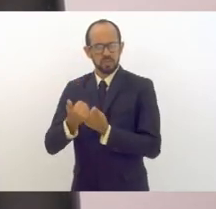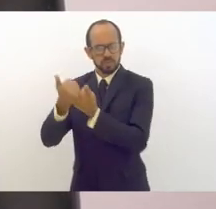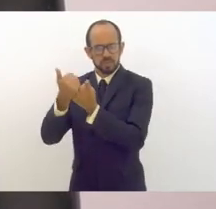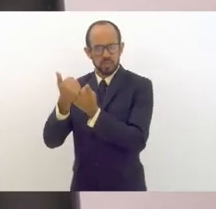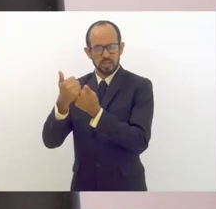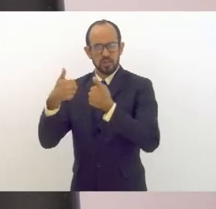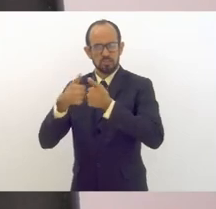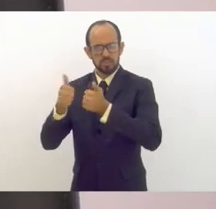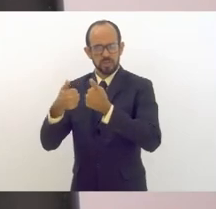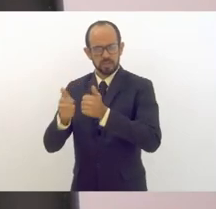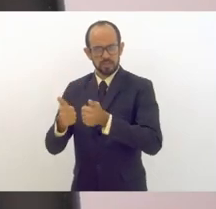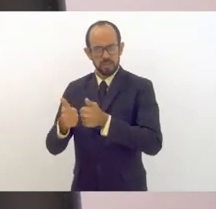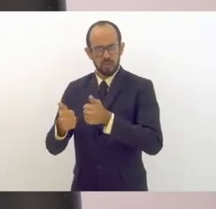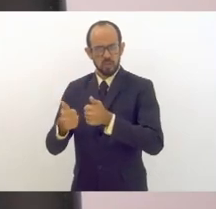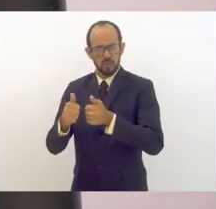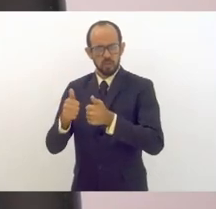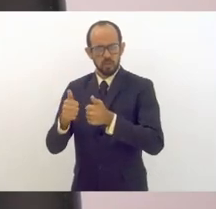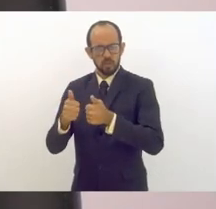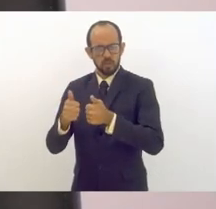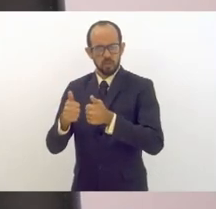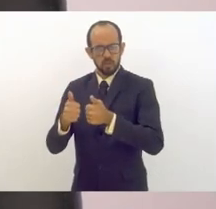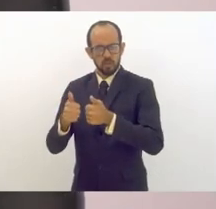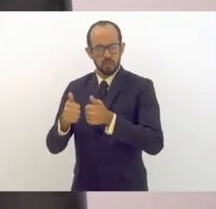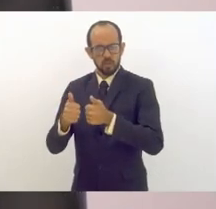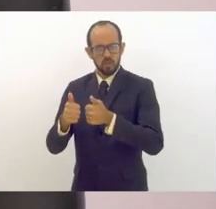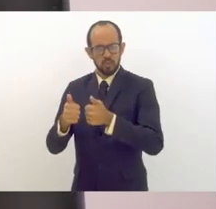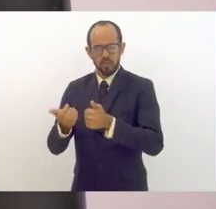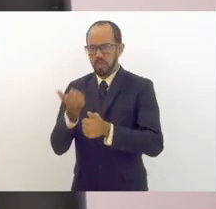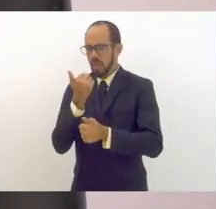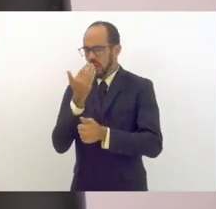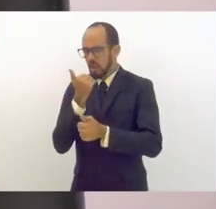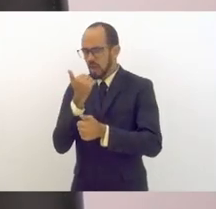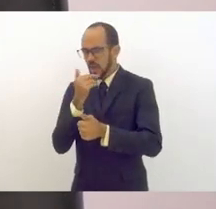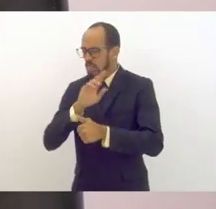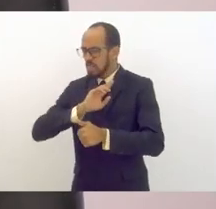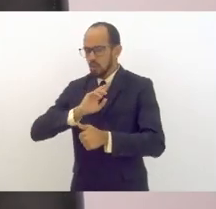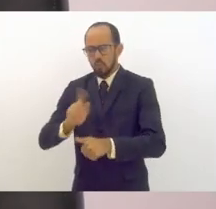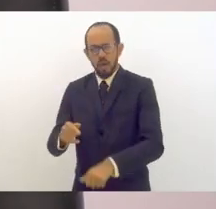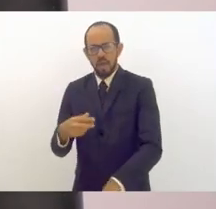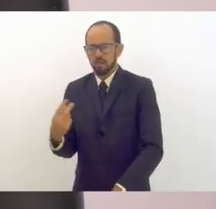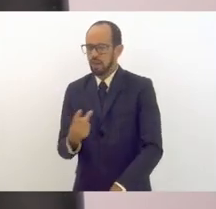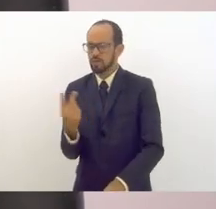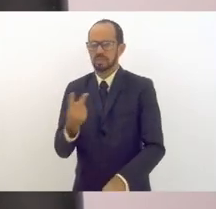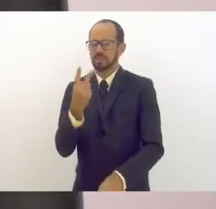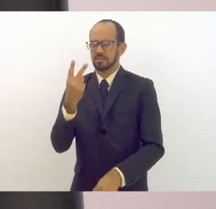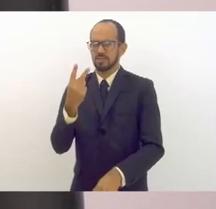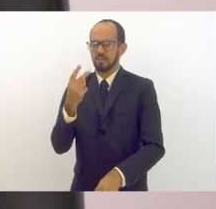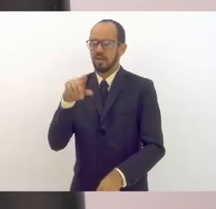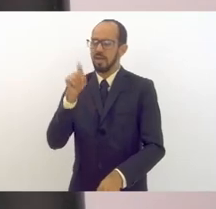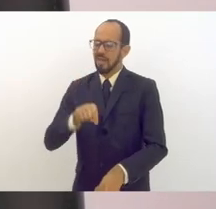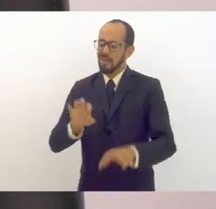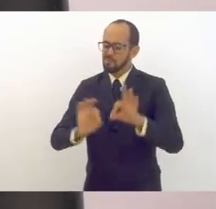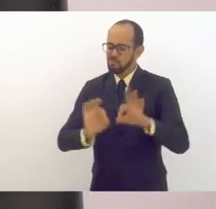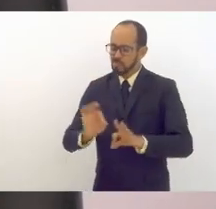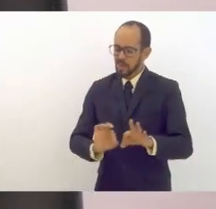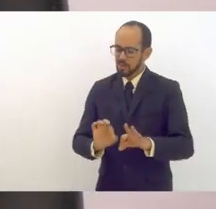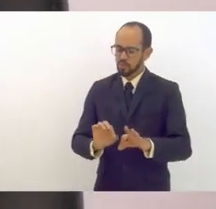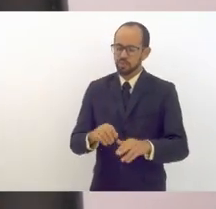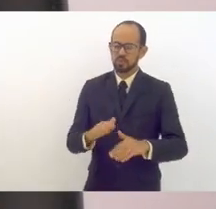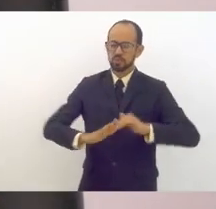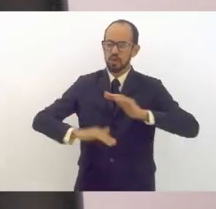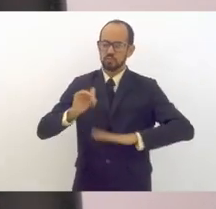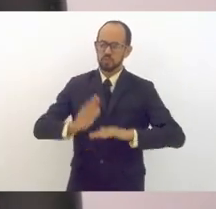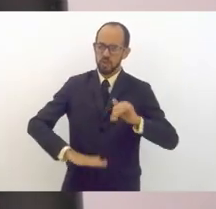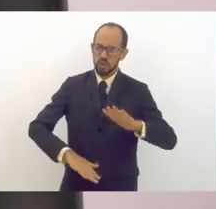auxílio transporte, ou abono, não são valorização. Valorização é plano de carreira,